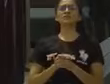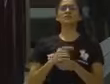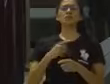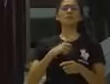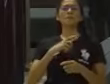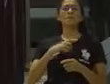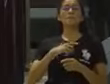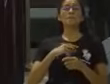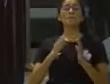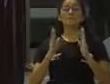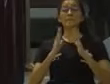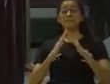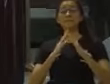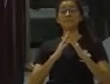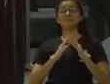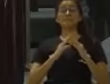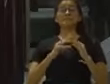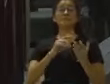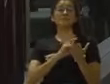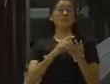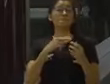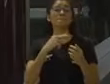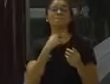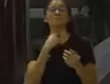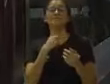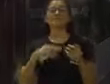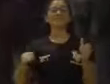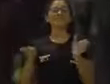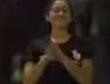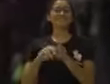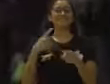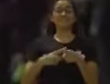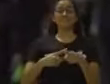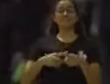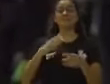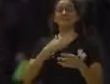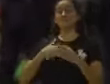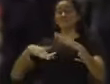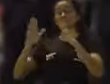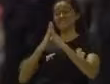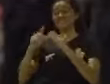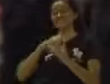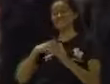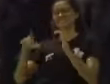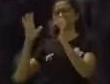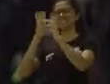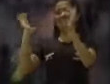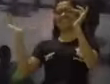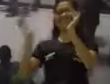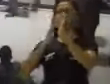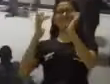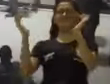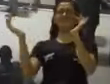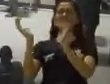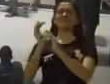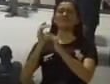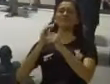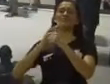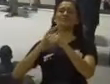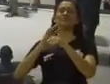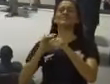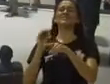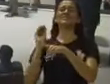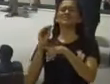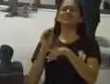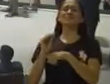diabo, porque toda a minha vida já tem um morador, já tem um legislador, tem alguém que cuida, tem alguém que